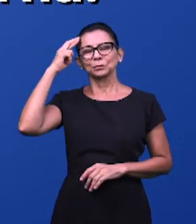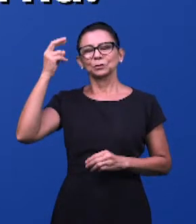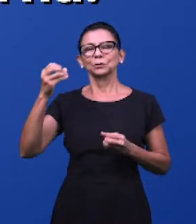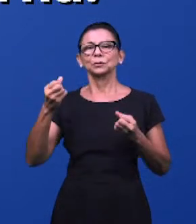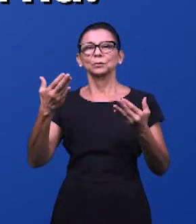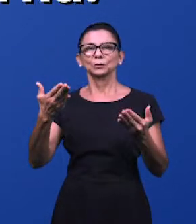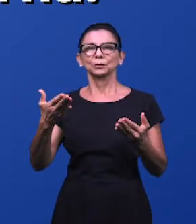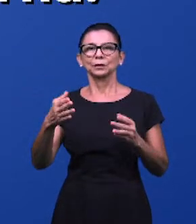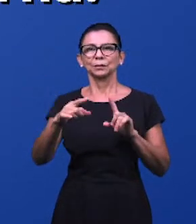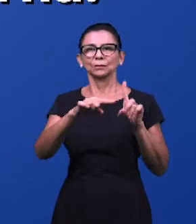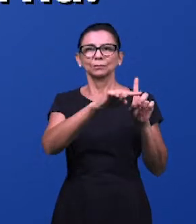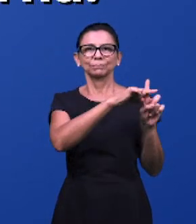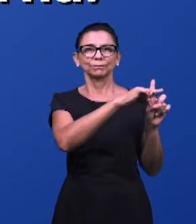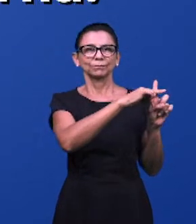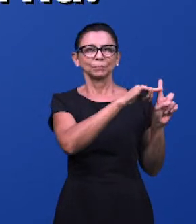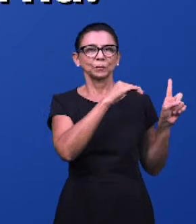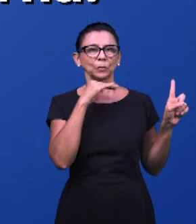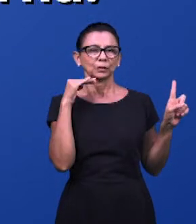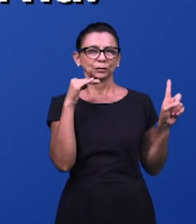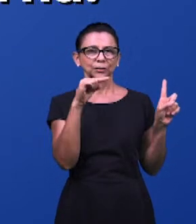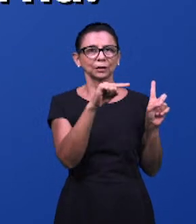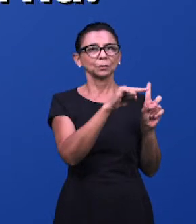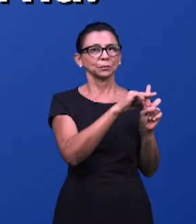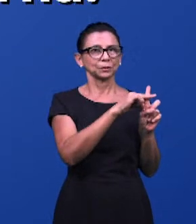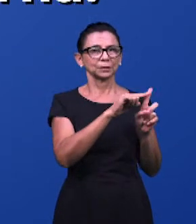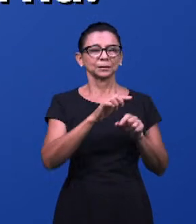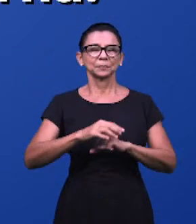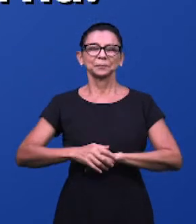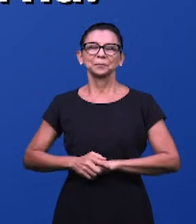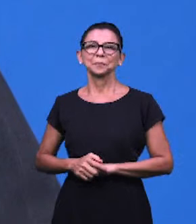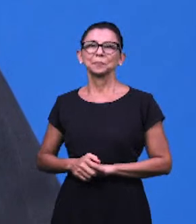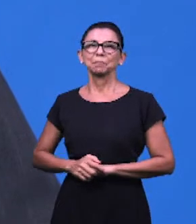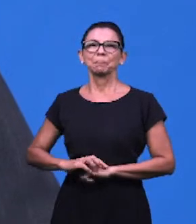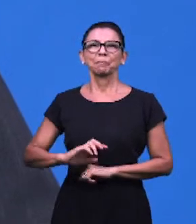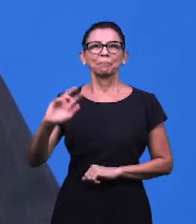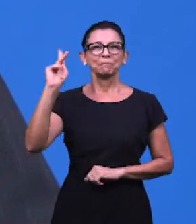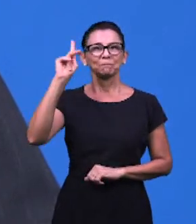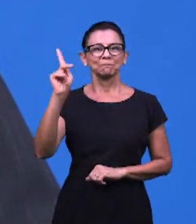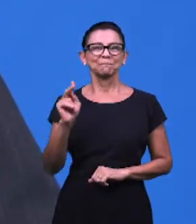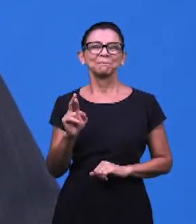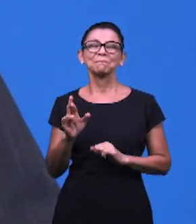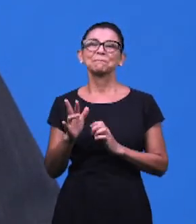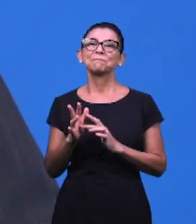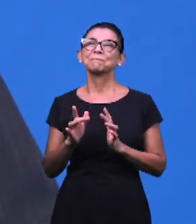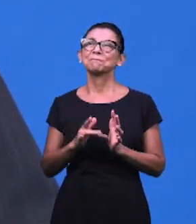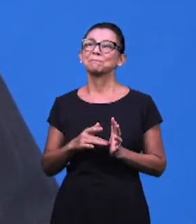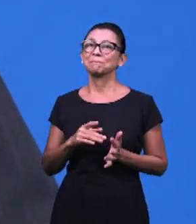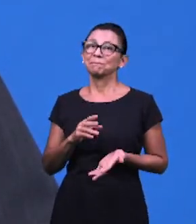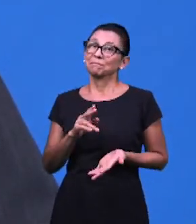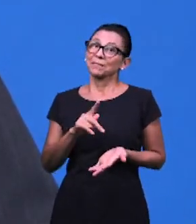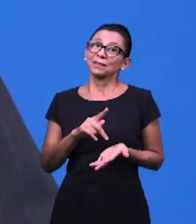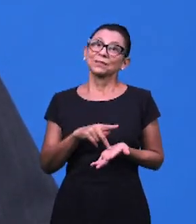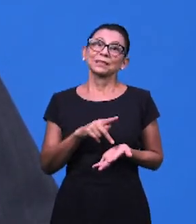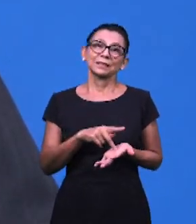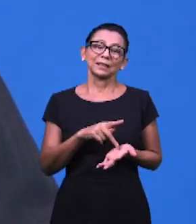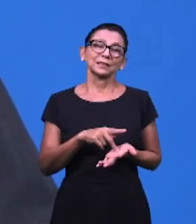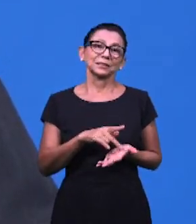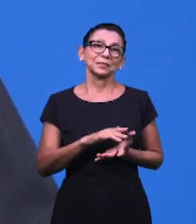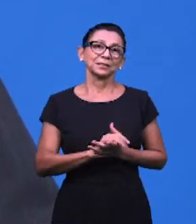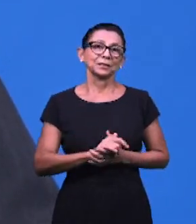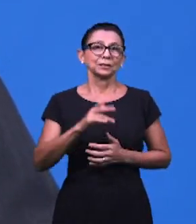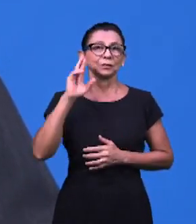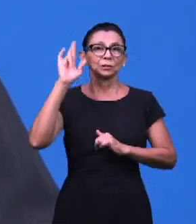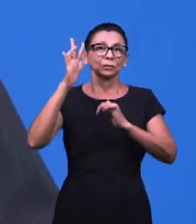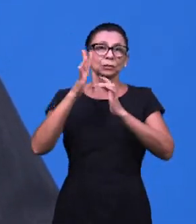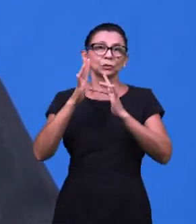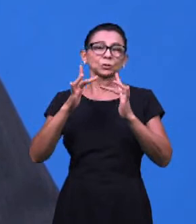deu através do sacrifício de Jesus. A paz do Senhor, irmãos. Amém, Ulisses, a paz do Senhor Jesus. Realmente, o Senhor